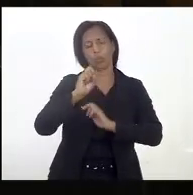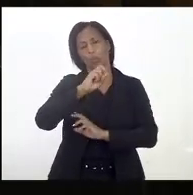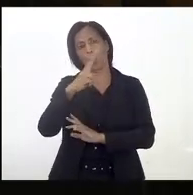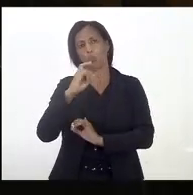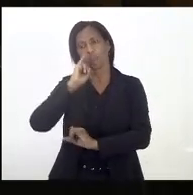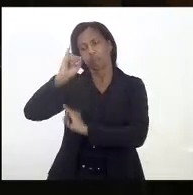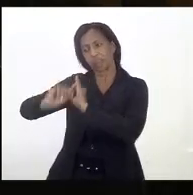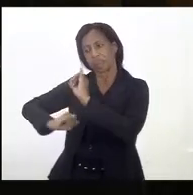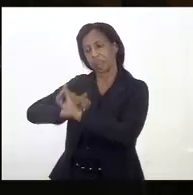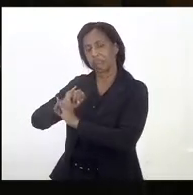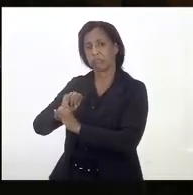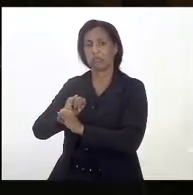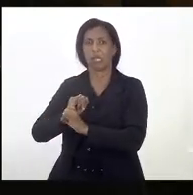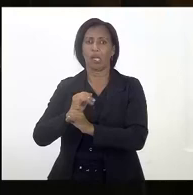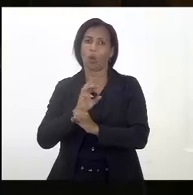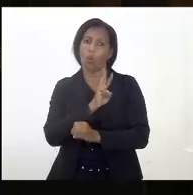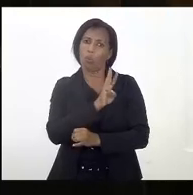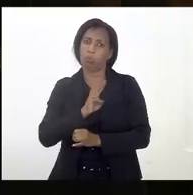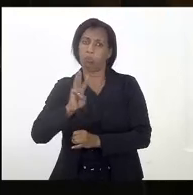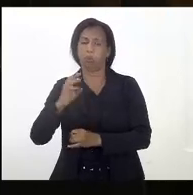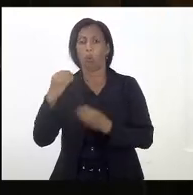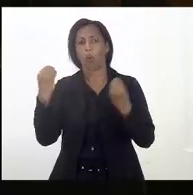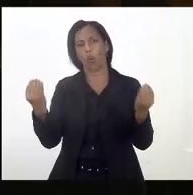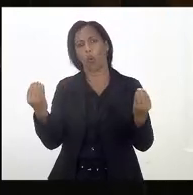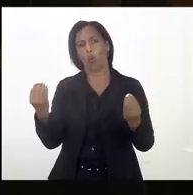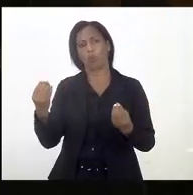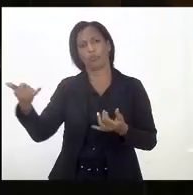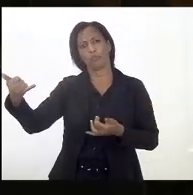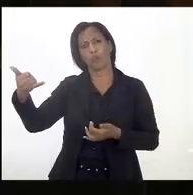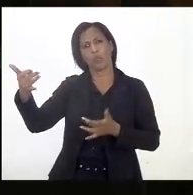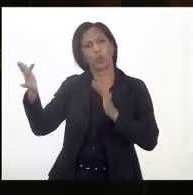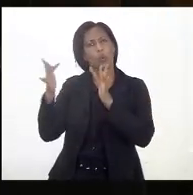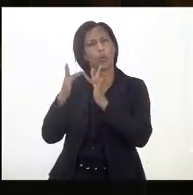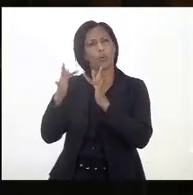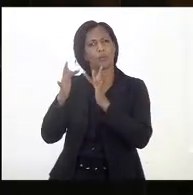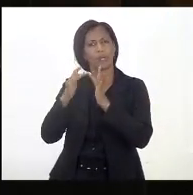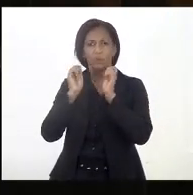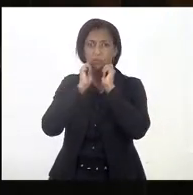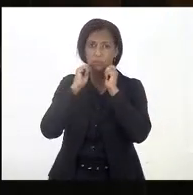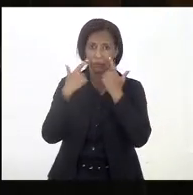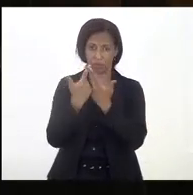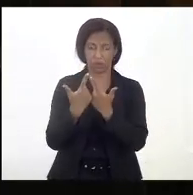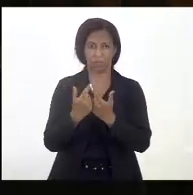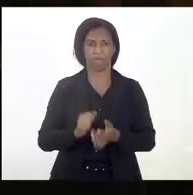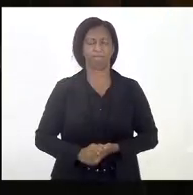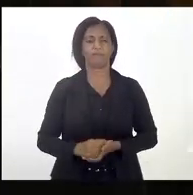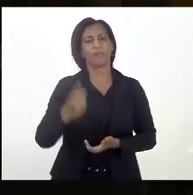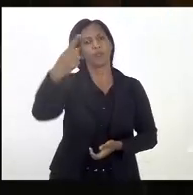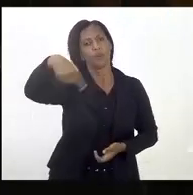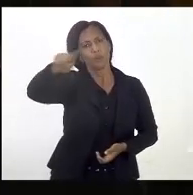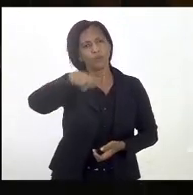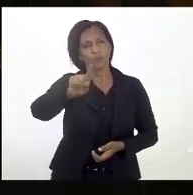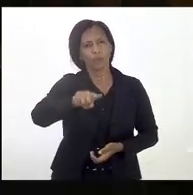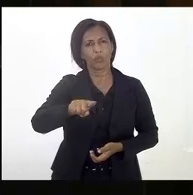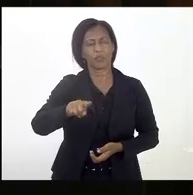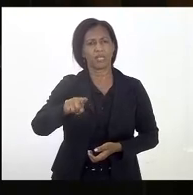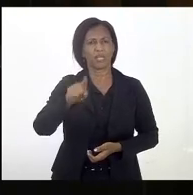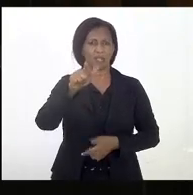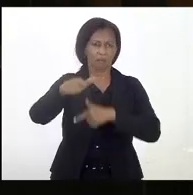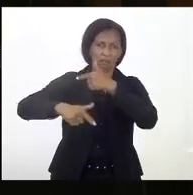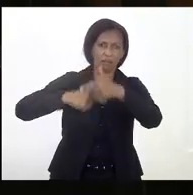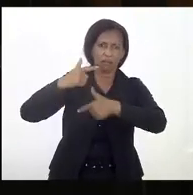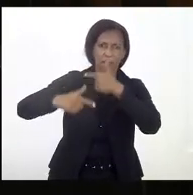ou através dos canais de comunicação aqui com a Assembleia Legislativa Então o que eu quero tranquilizar a você Servidor Público militar a